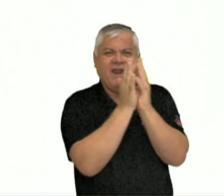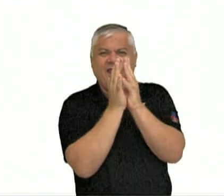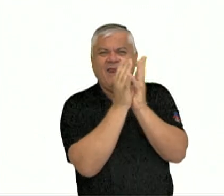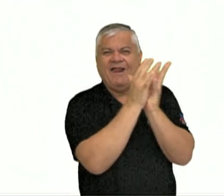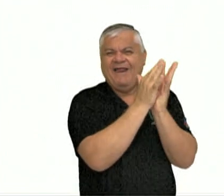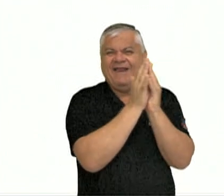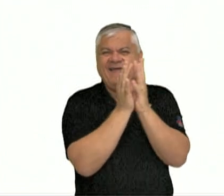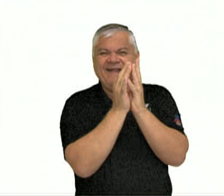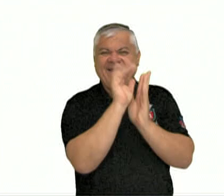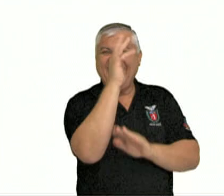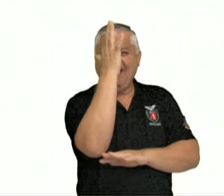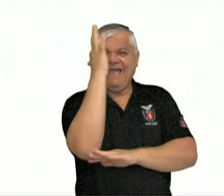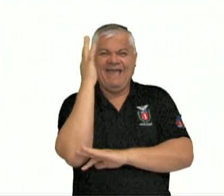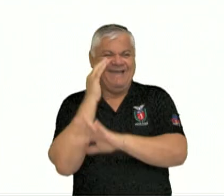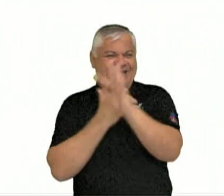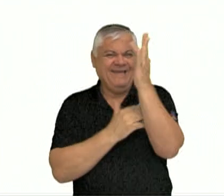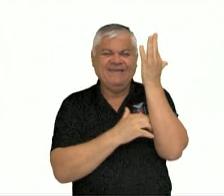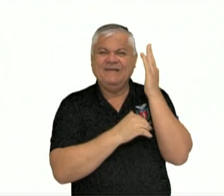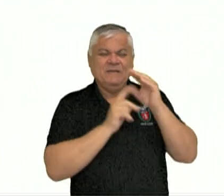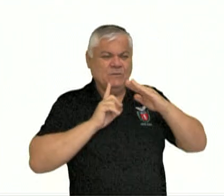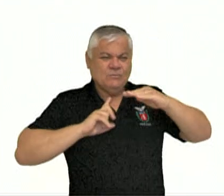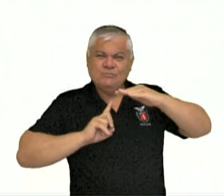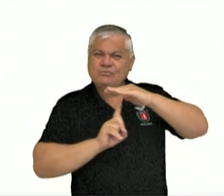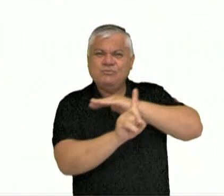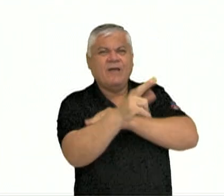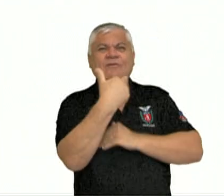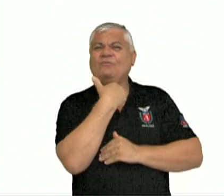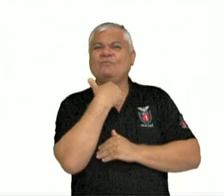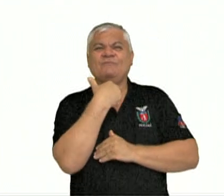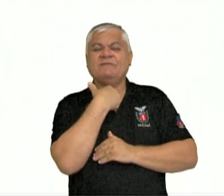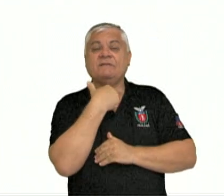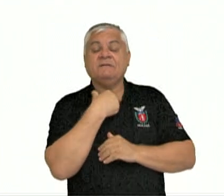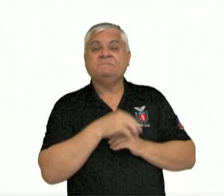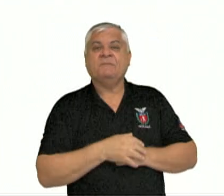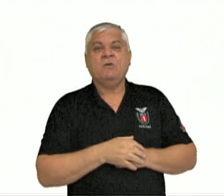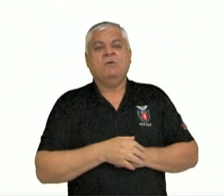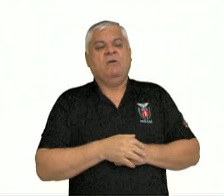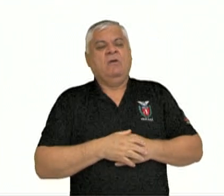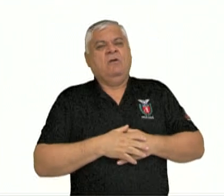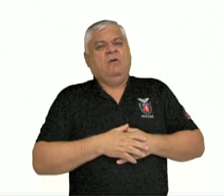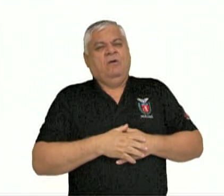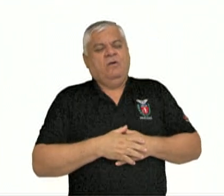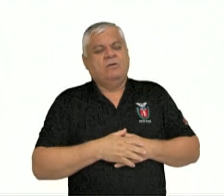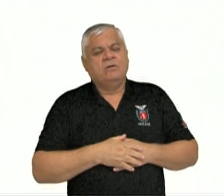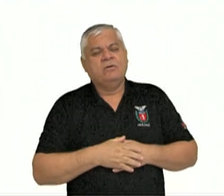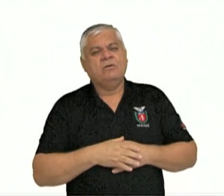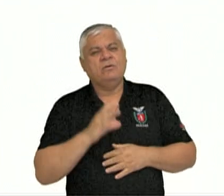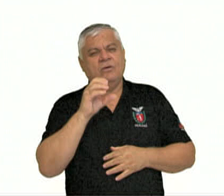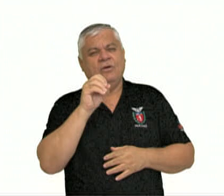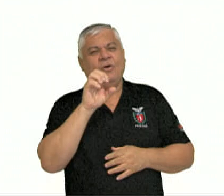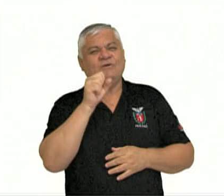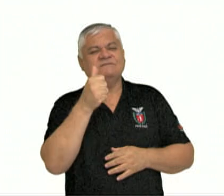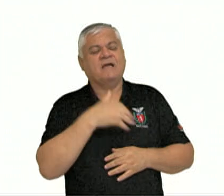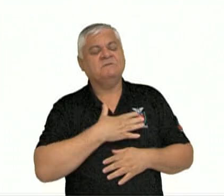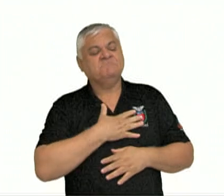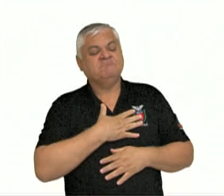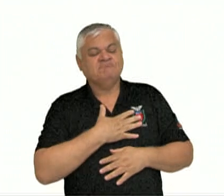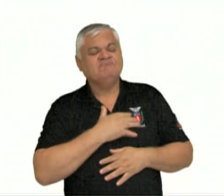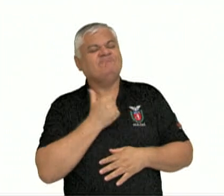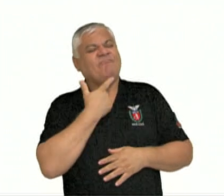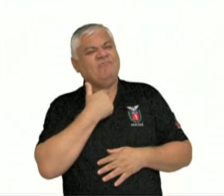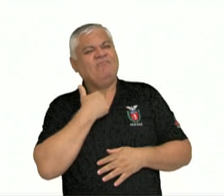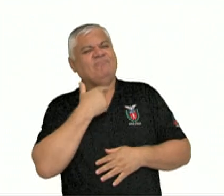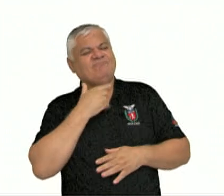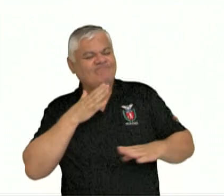a impressão de que não se poderia caminhar entre elas. Oscar suspirava e dizia: se algum dia eu puder ver a ilha